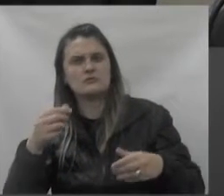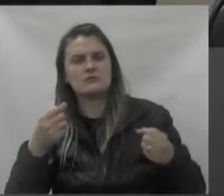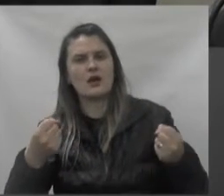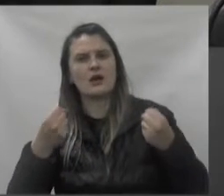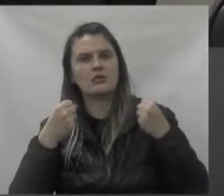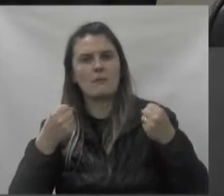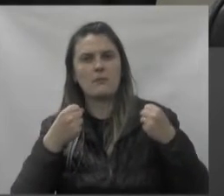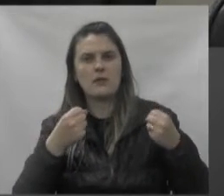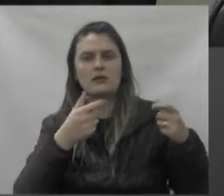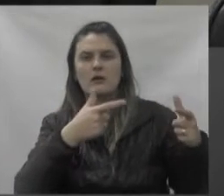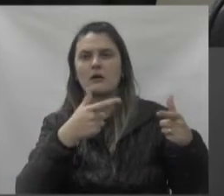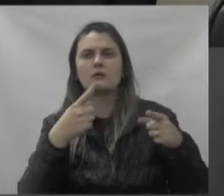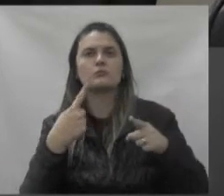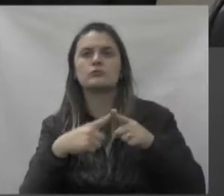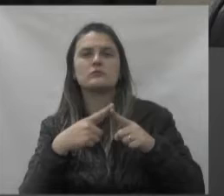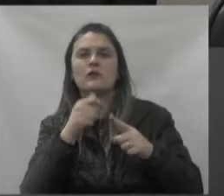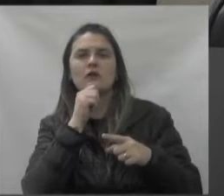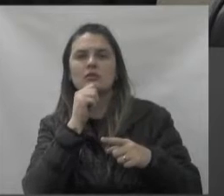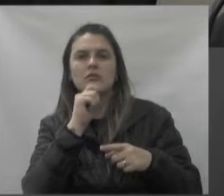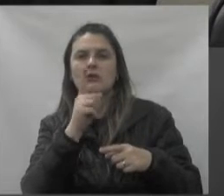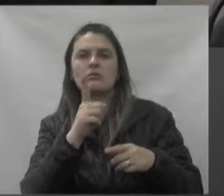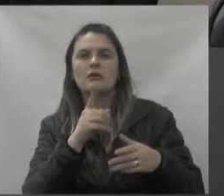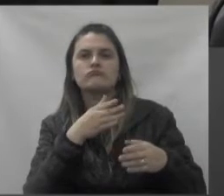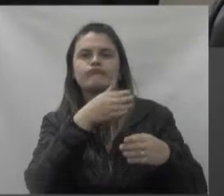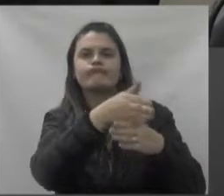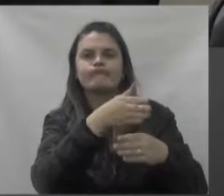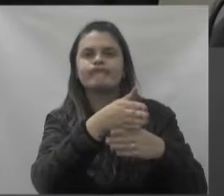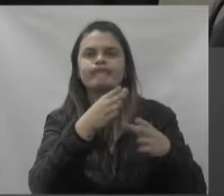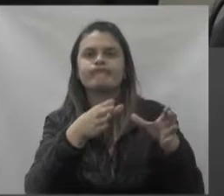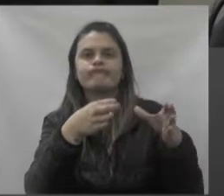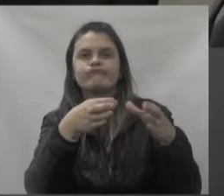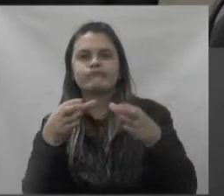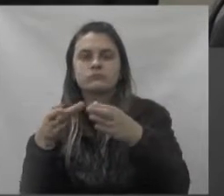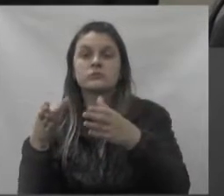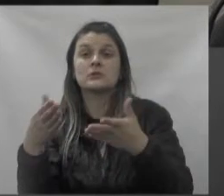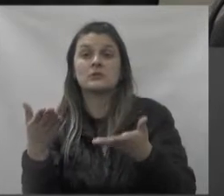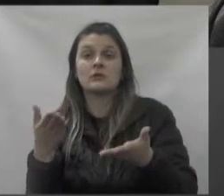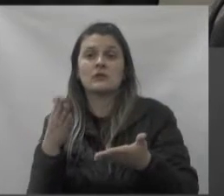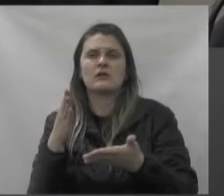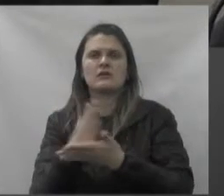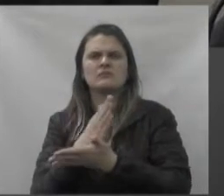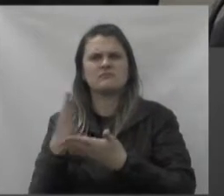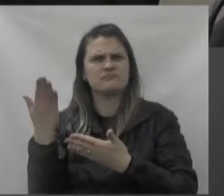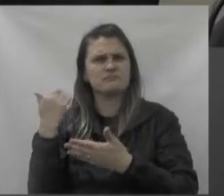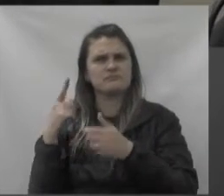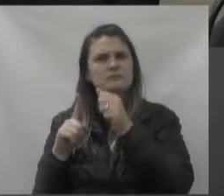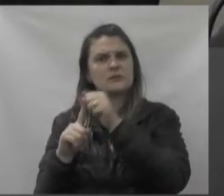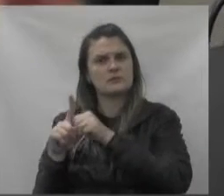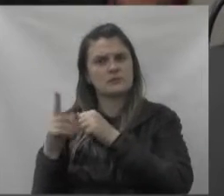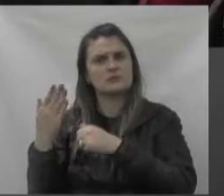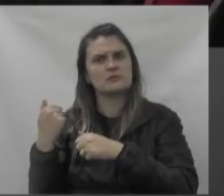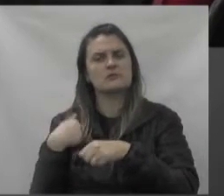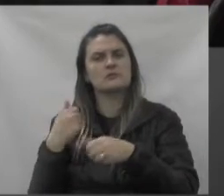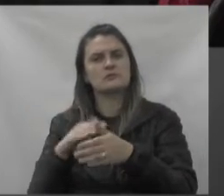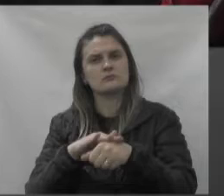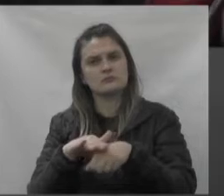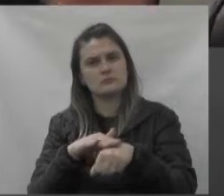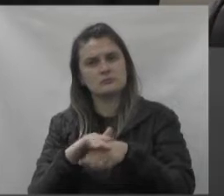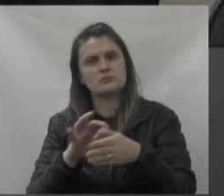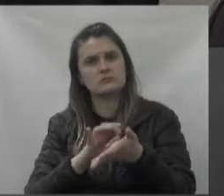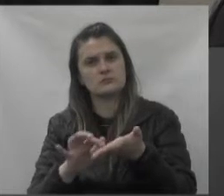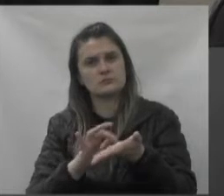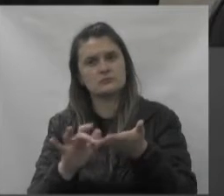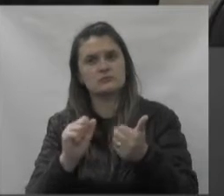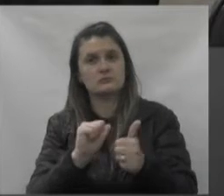foram emendas de alguns deputados da nossa cidade. E eu, há alguns meses atrás, falei com o secretário de